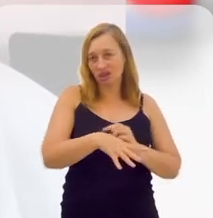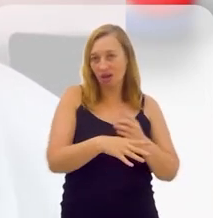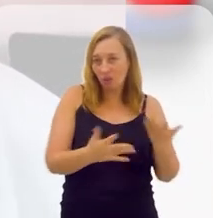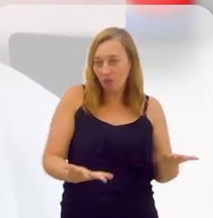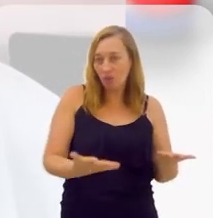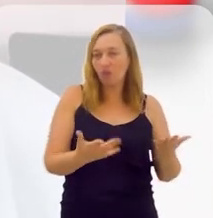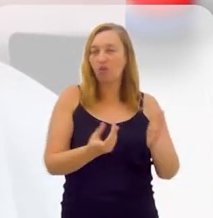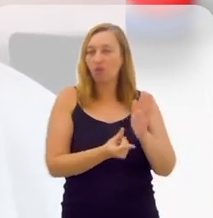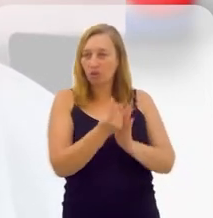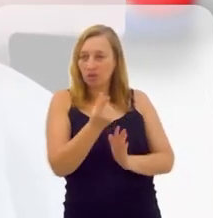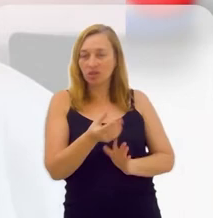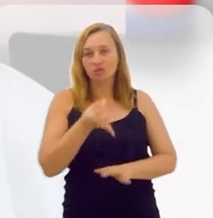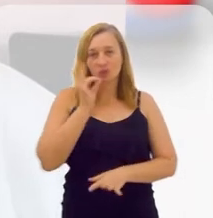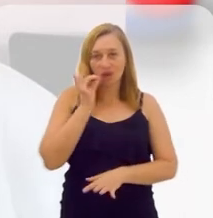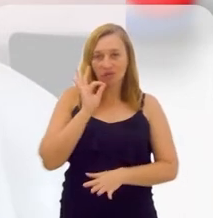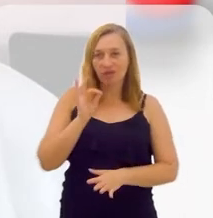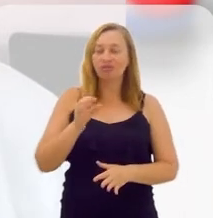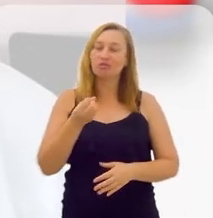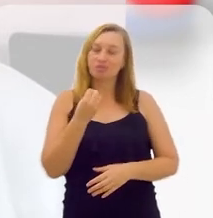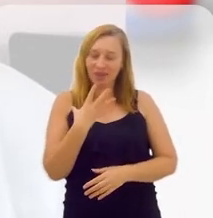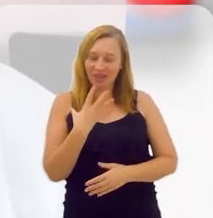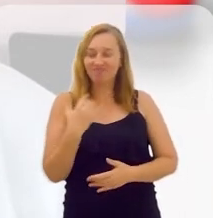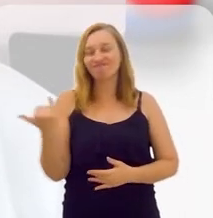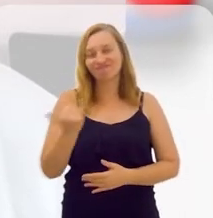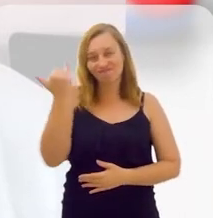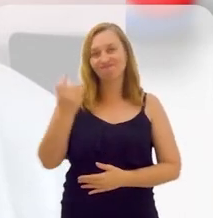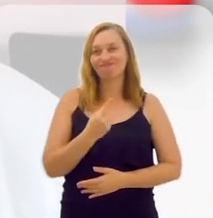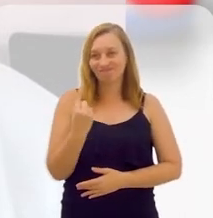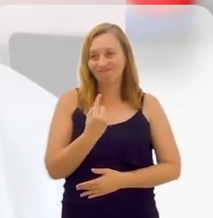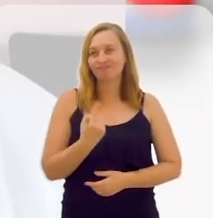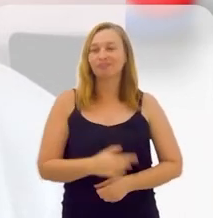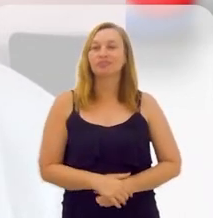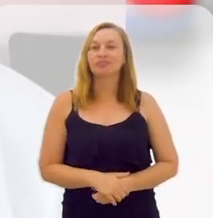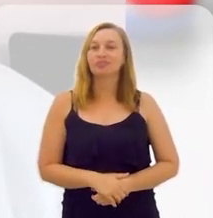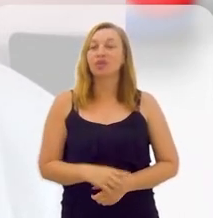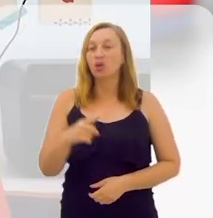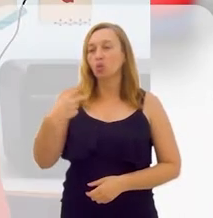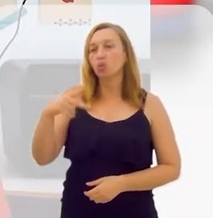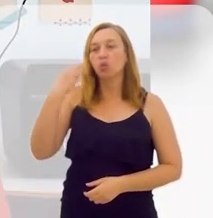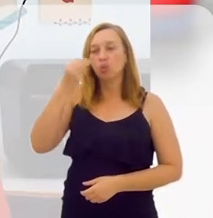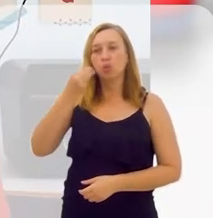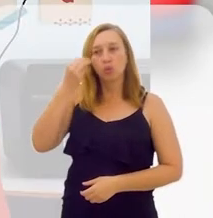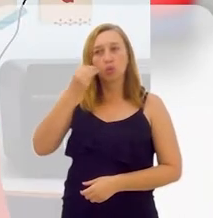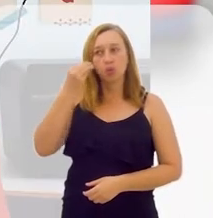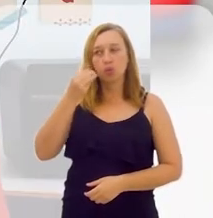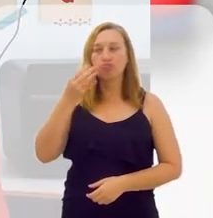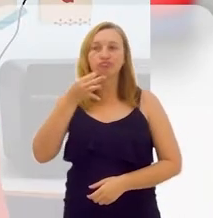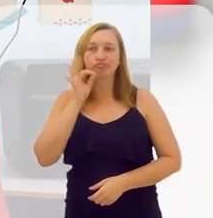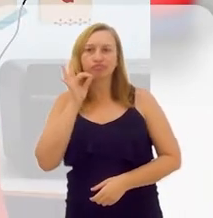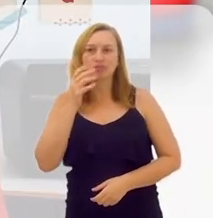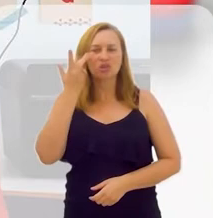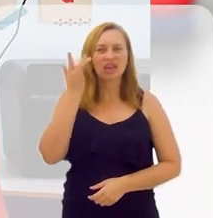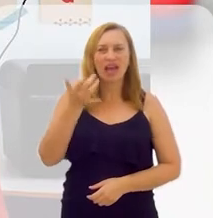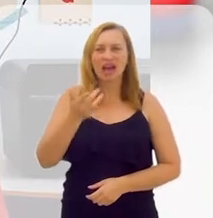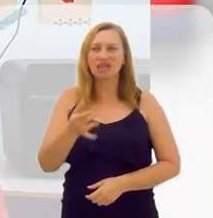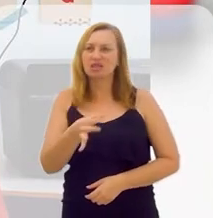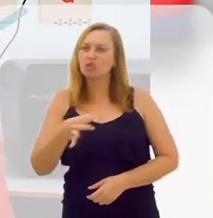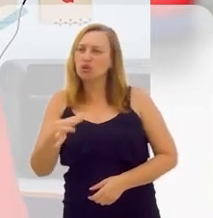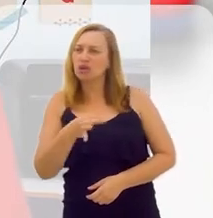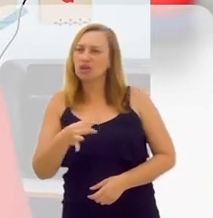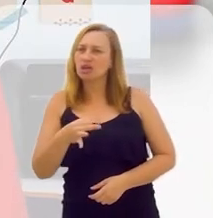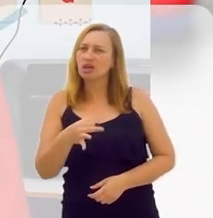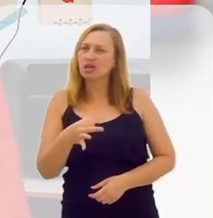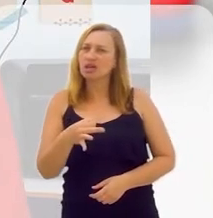parte financeira do café. Foi bem importante para a gente. E com a sua experiência, assim, além do café, você acha que a